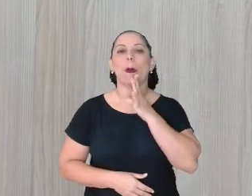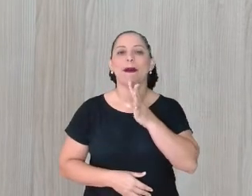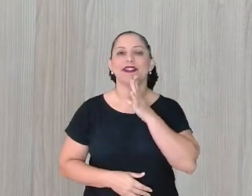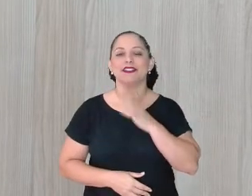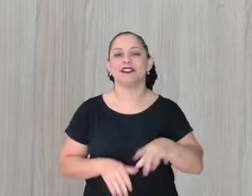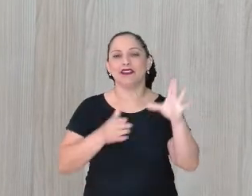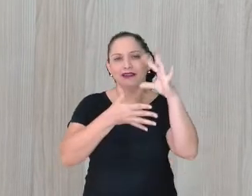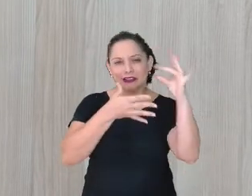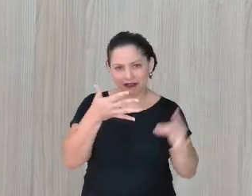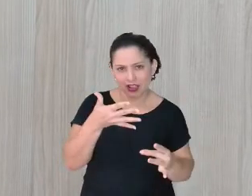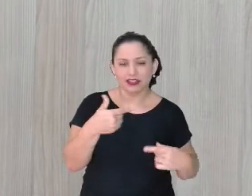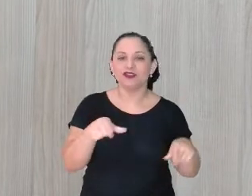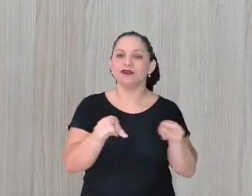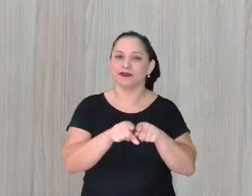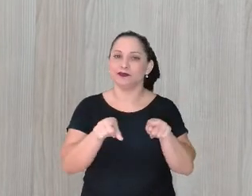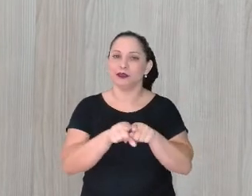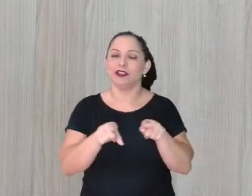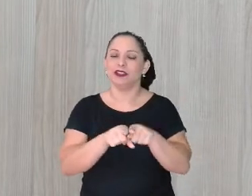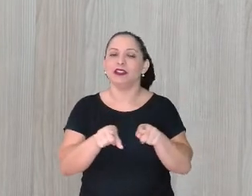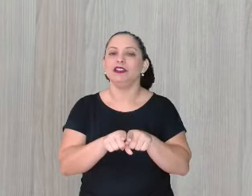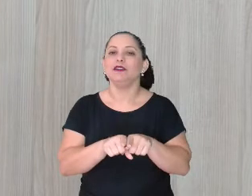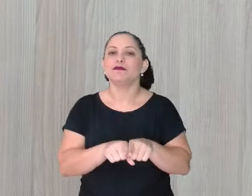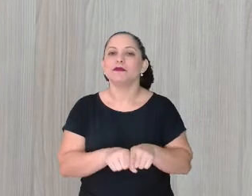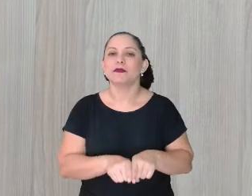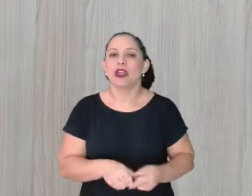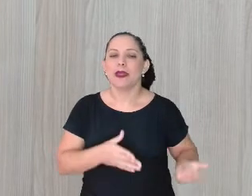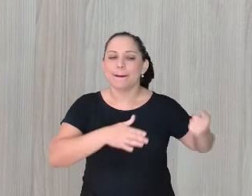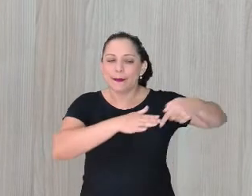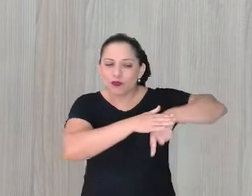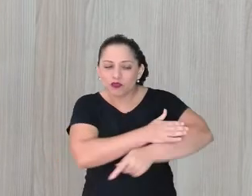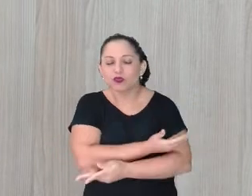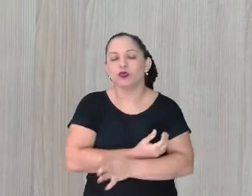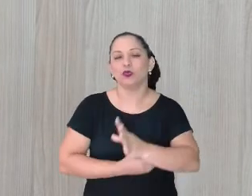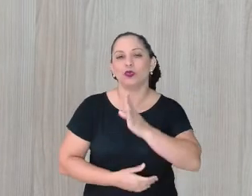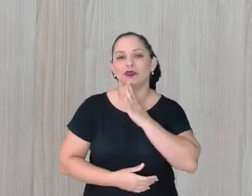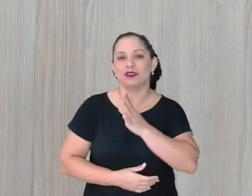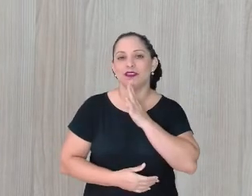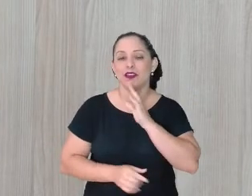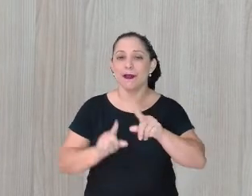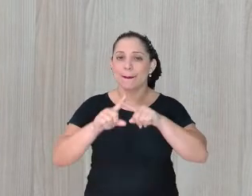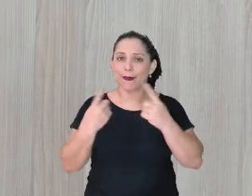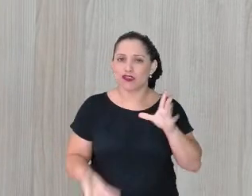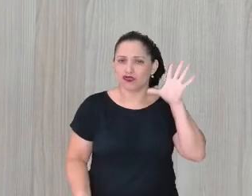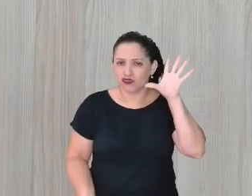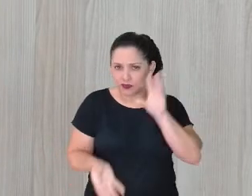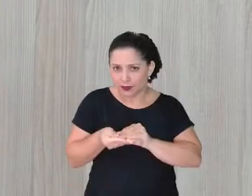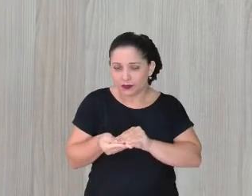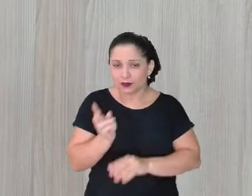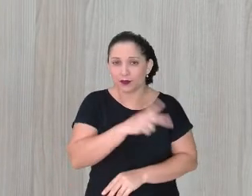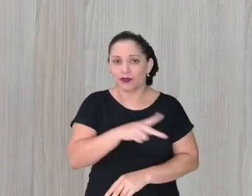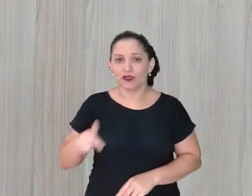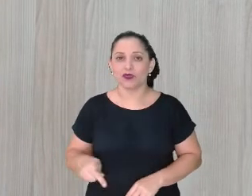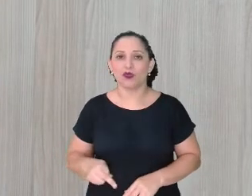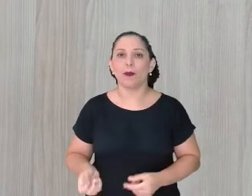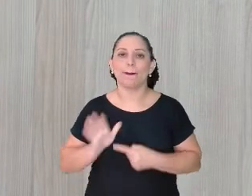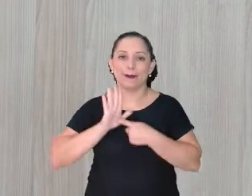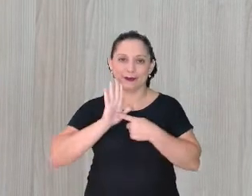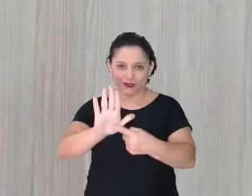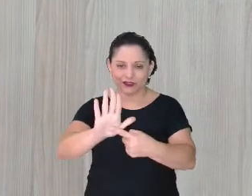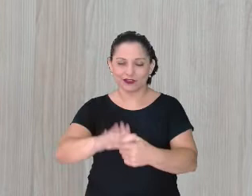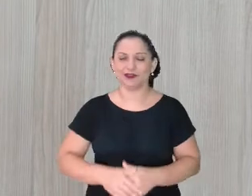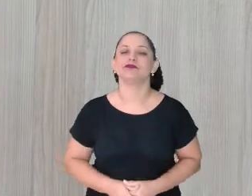mais detalhadamente, aprofundar sobre esse assunto. Mas é basicamente isso que o professor Giorgio colocou,